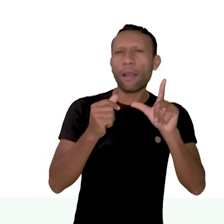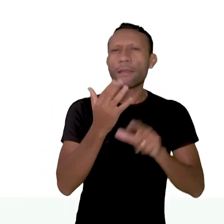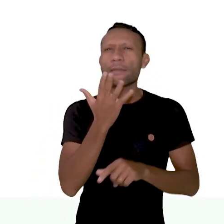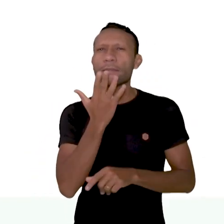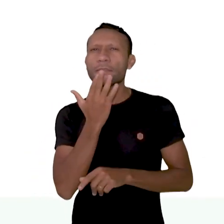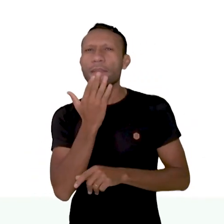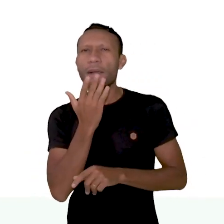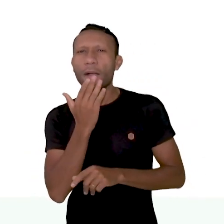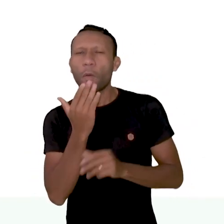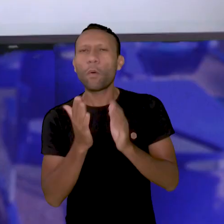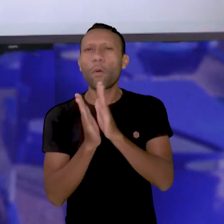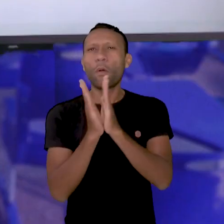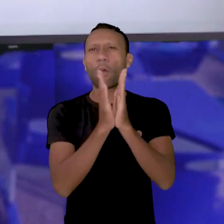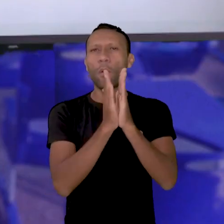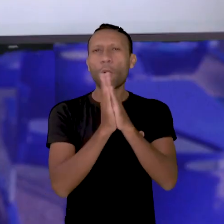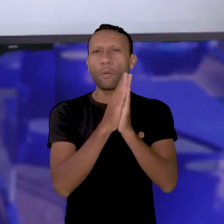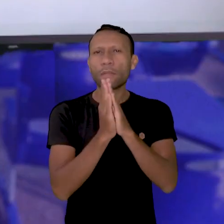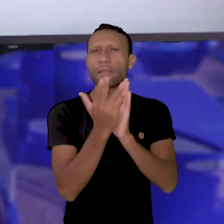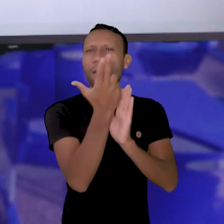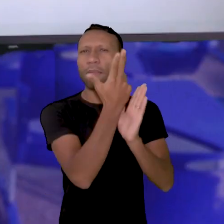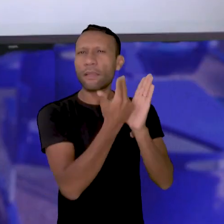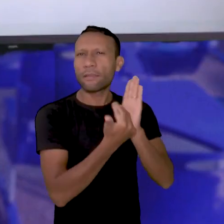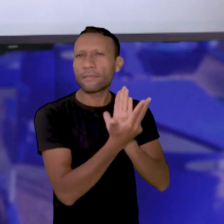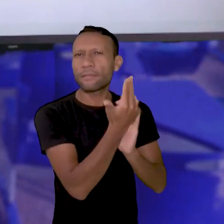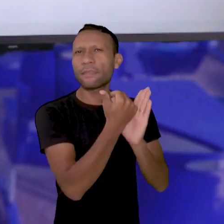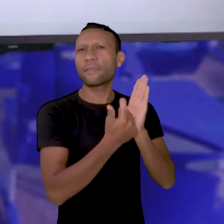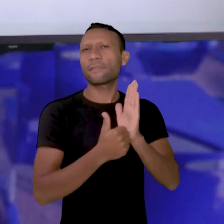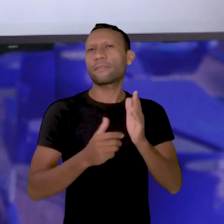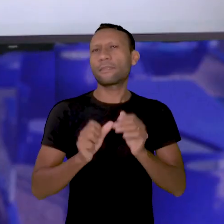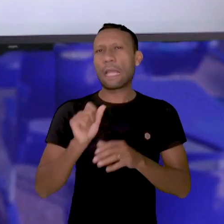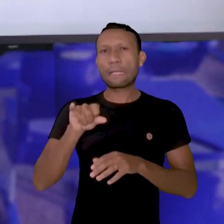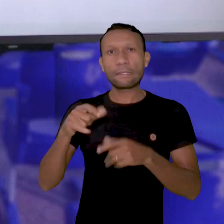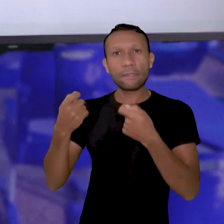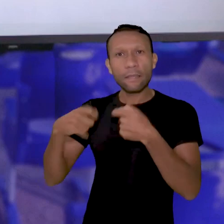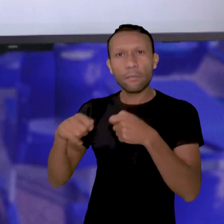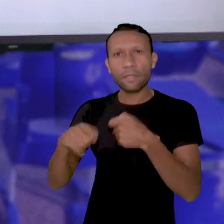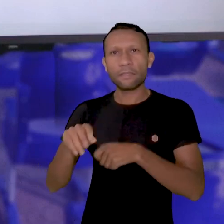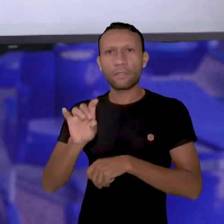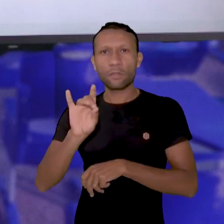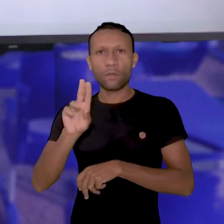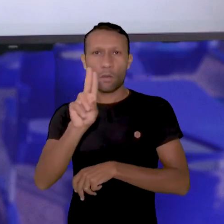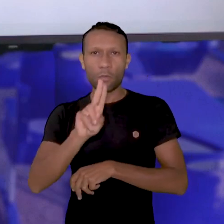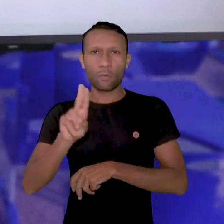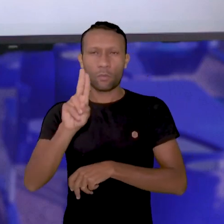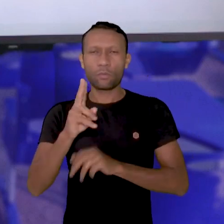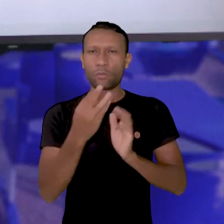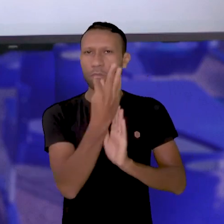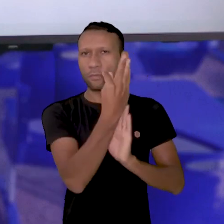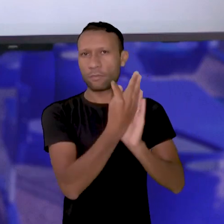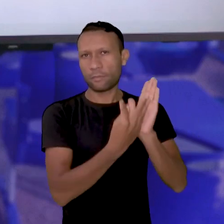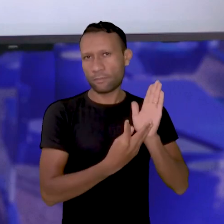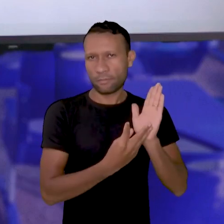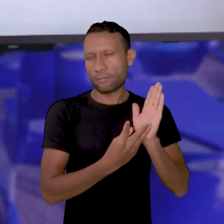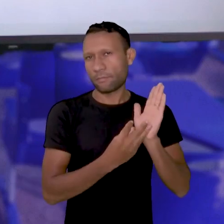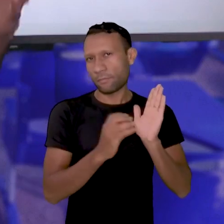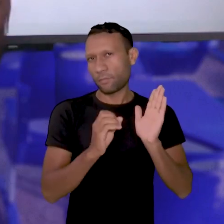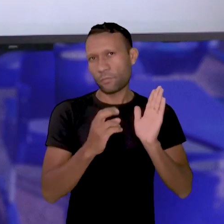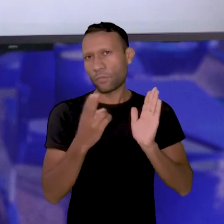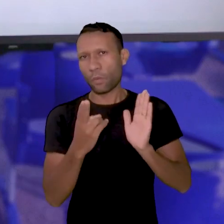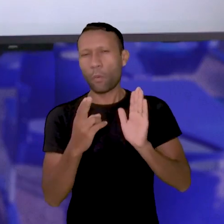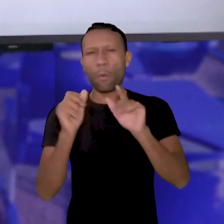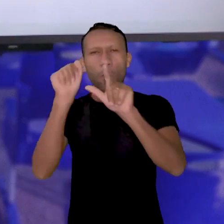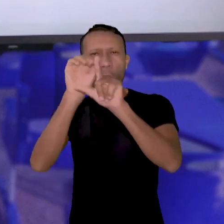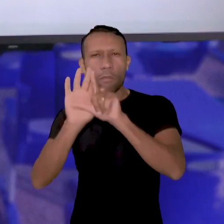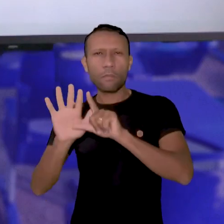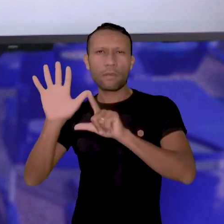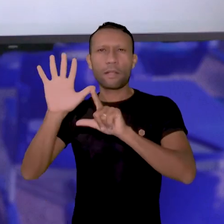cor, das figuras usadas, né? Quando é necessário o uso só do texto, quando é necessário o uso do texto com